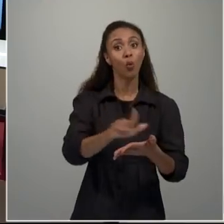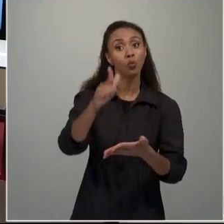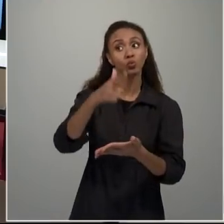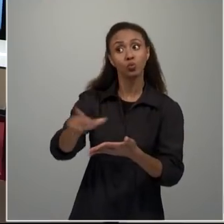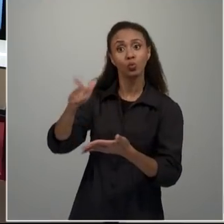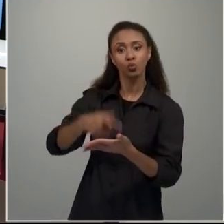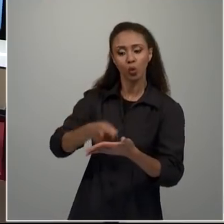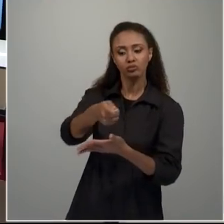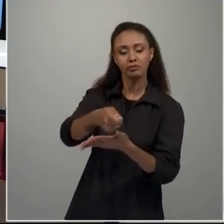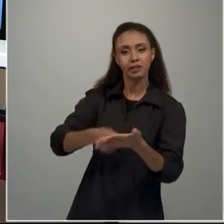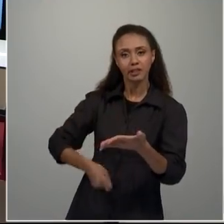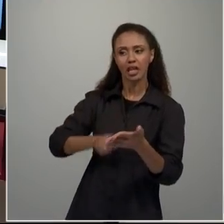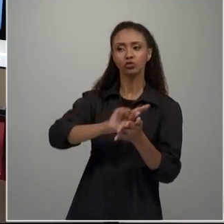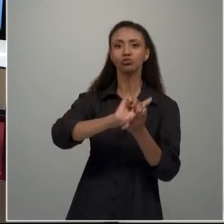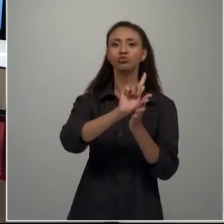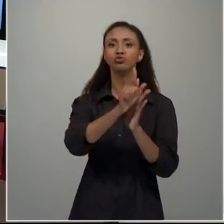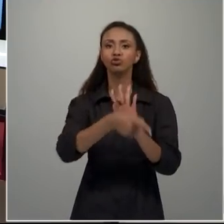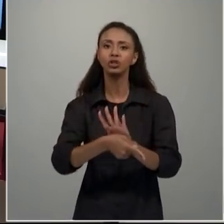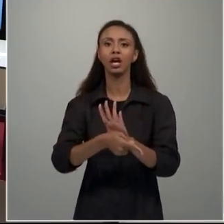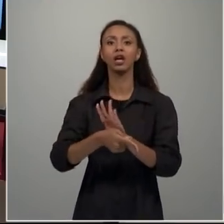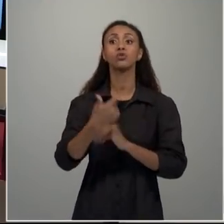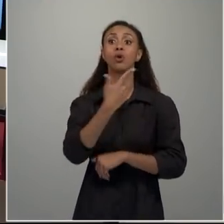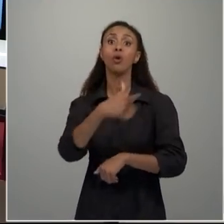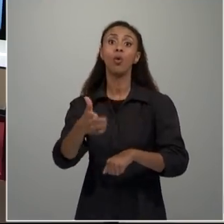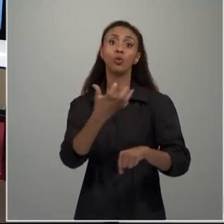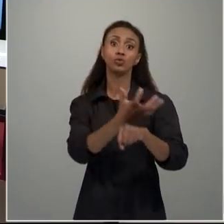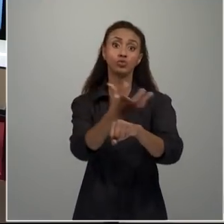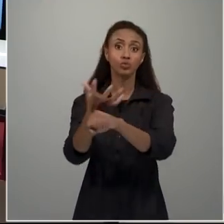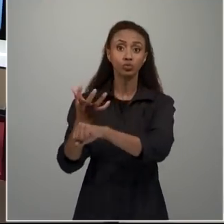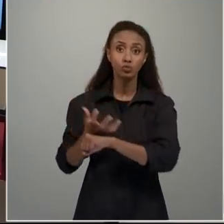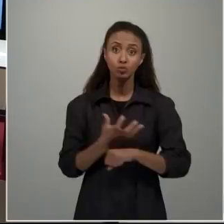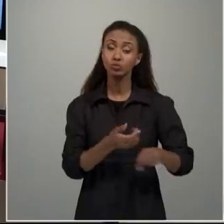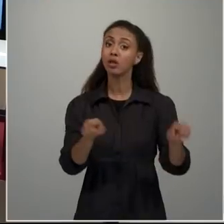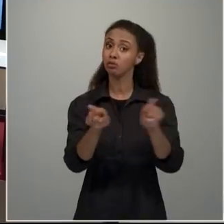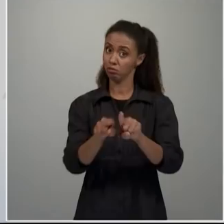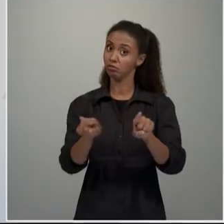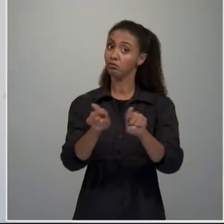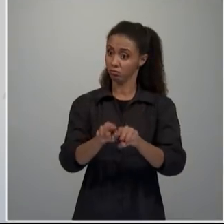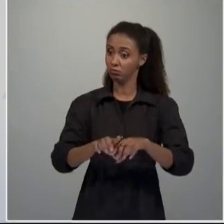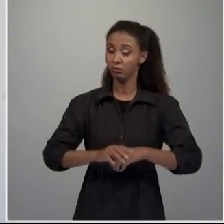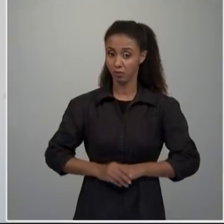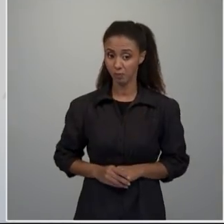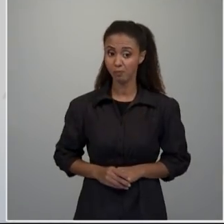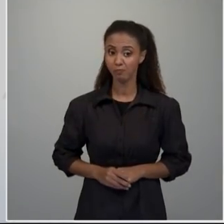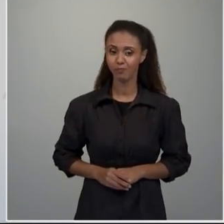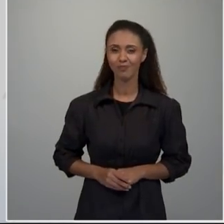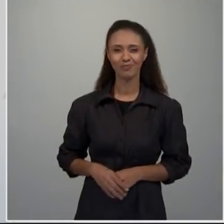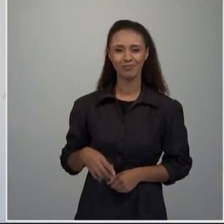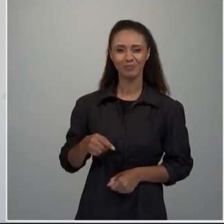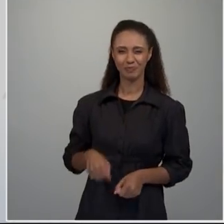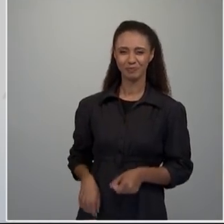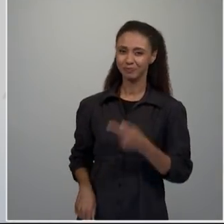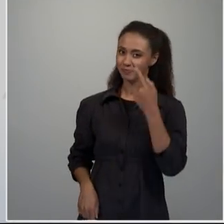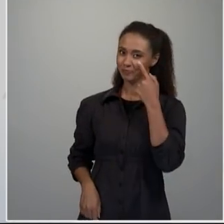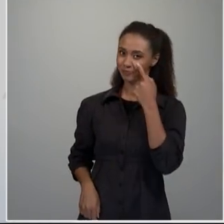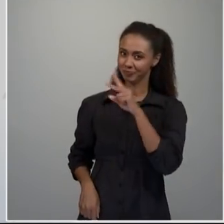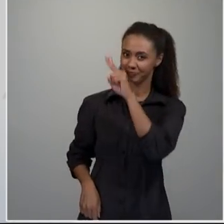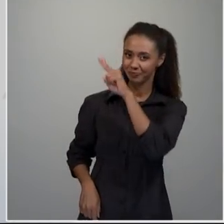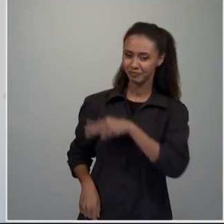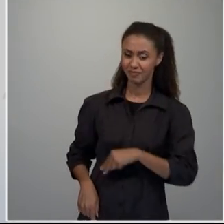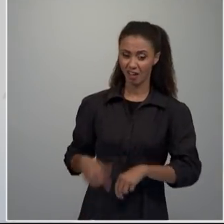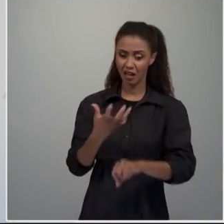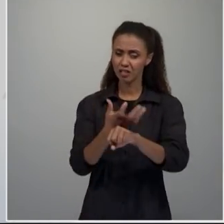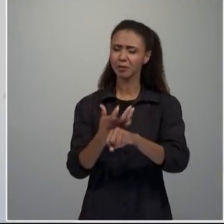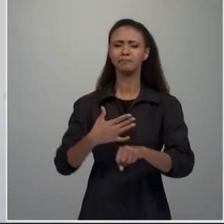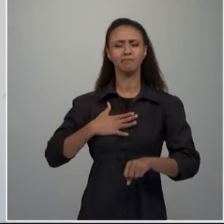para outras disciplinas e para outras línguas também então vamos dar uma olhadinha aqui ó estou gostando muito da disciplina o conteúdo tem sido de grande